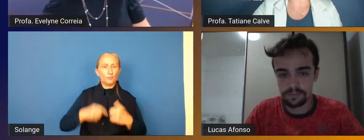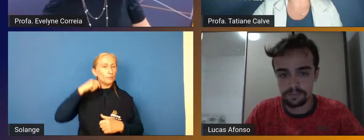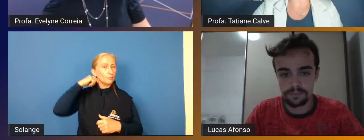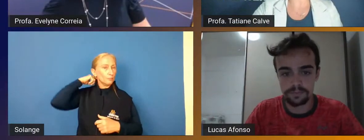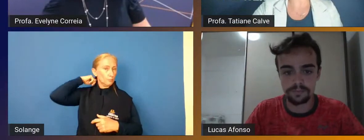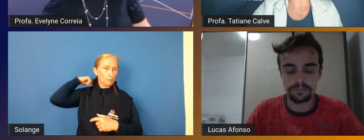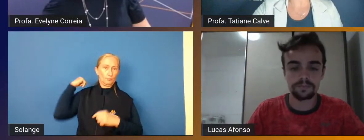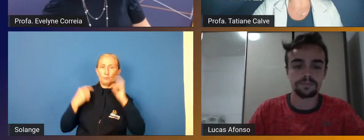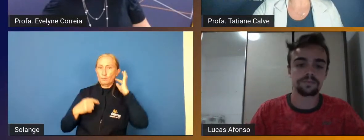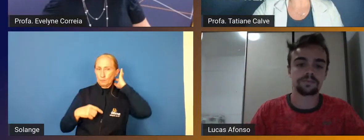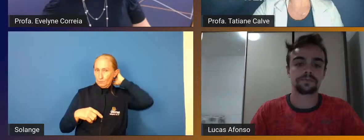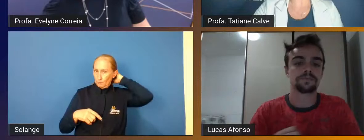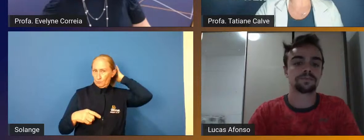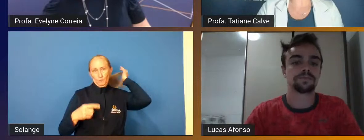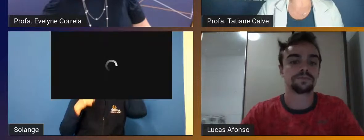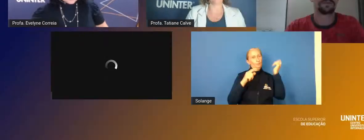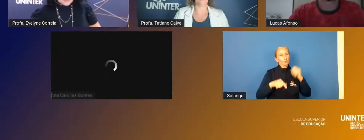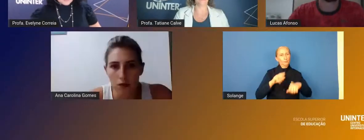aqui nessa